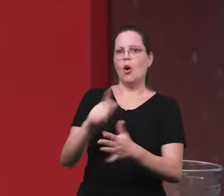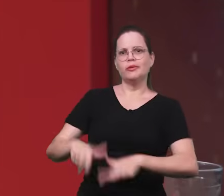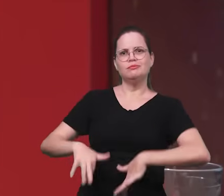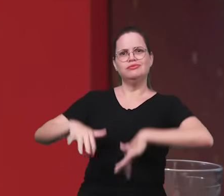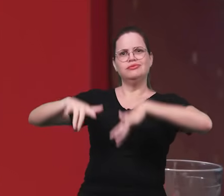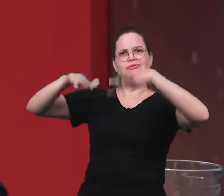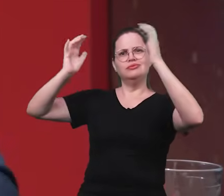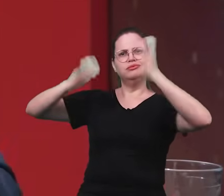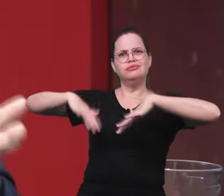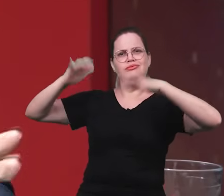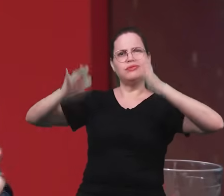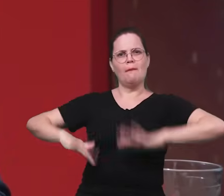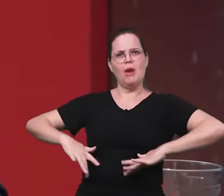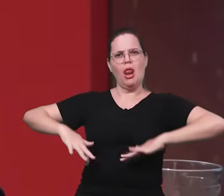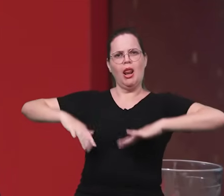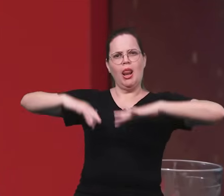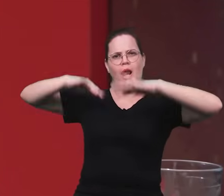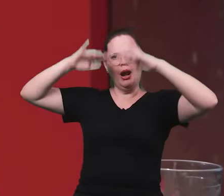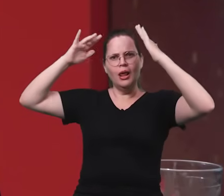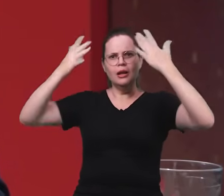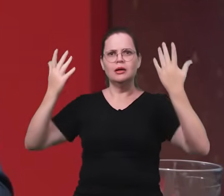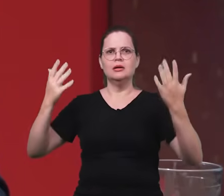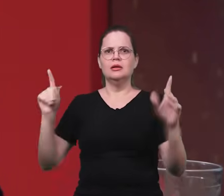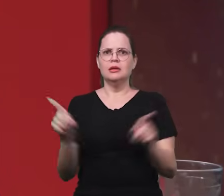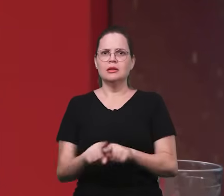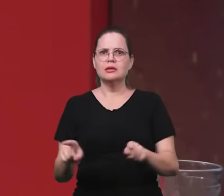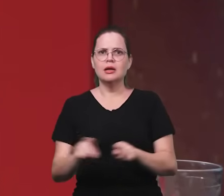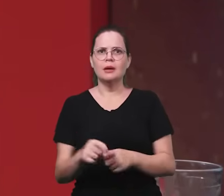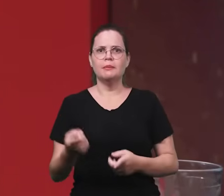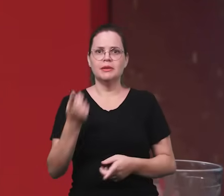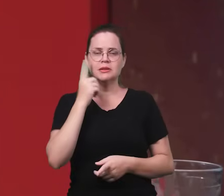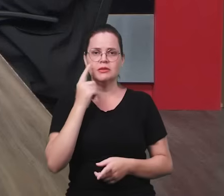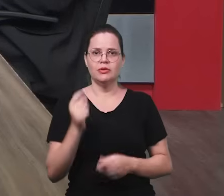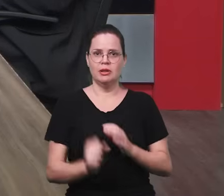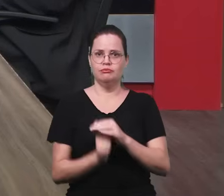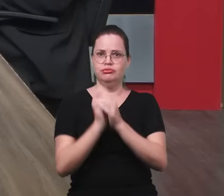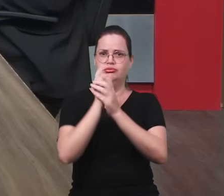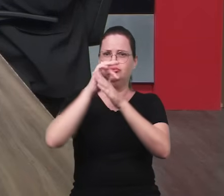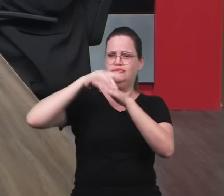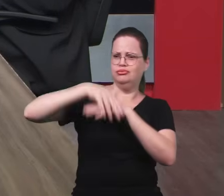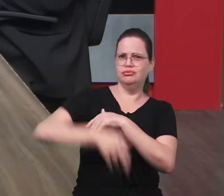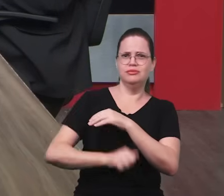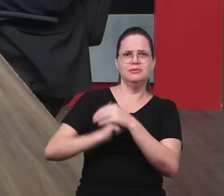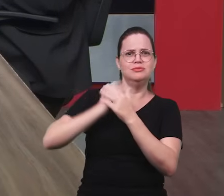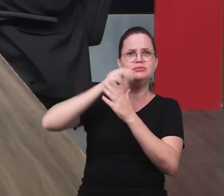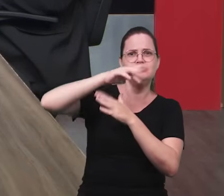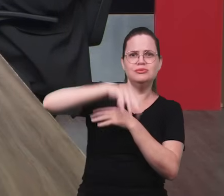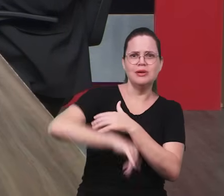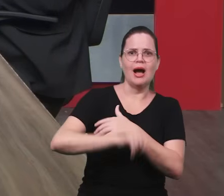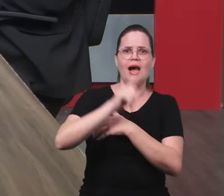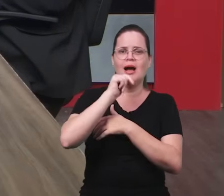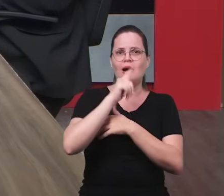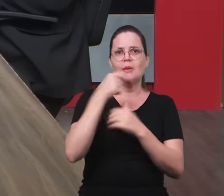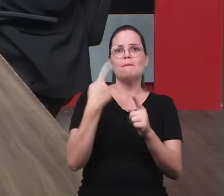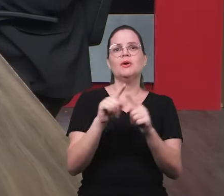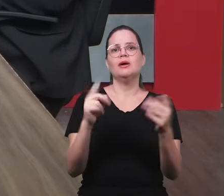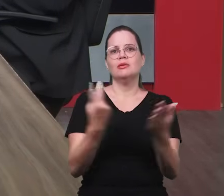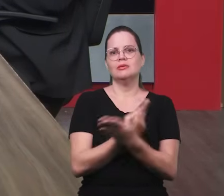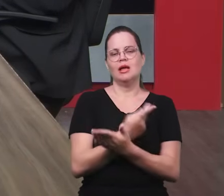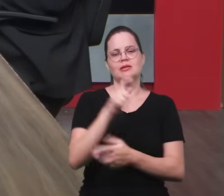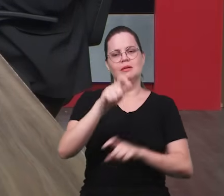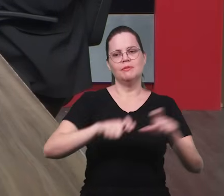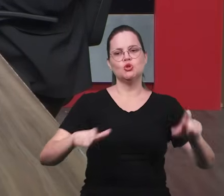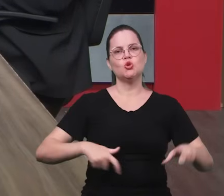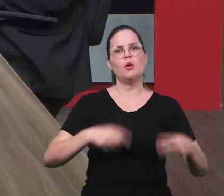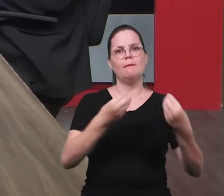aí, chuvas. Grande precipitação de água, né? Chuvas torrenciais. Né? O homem acaba com a